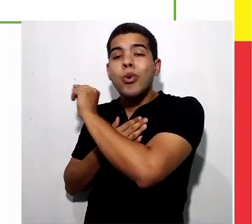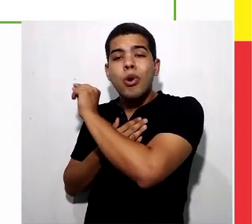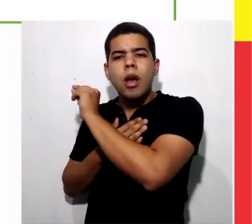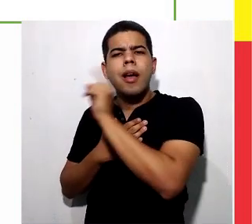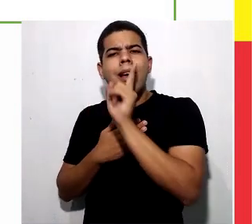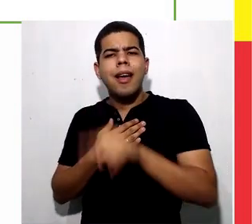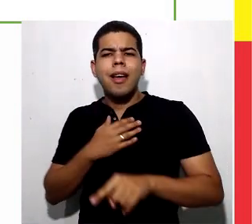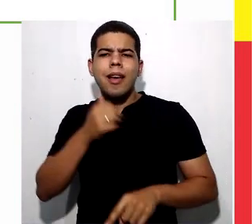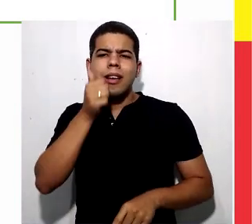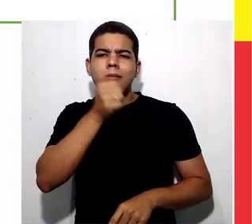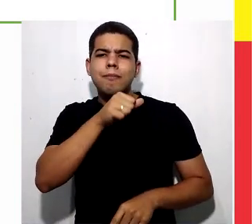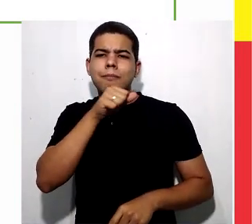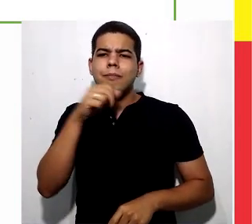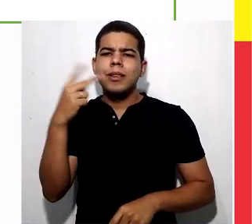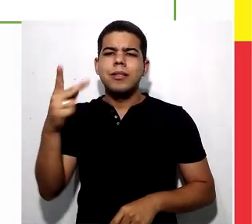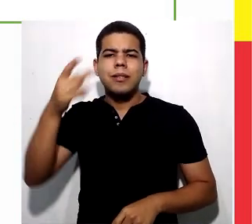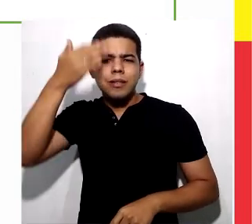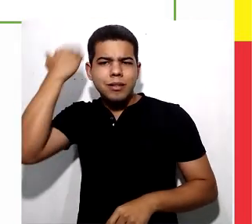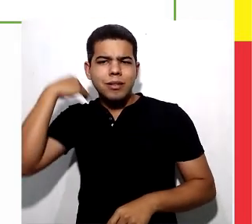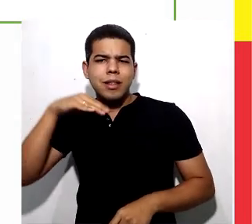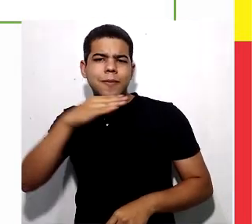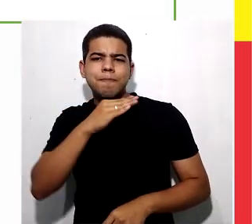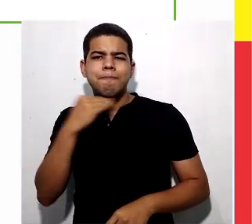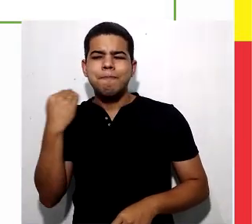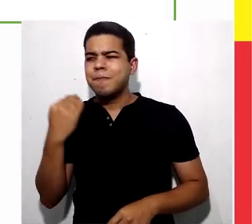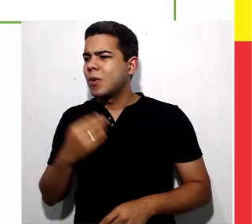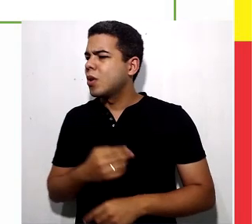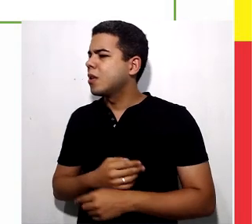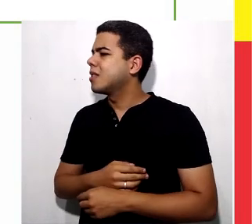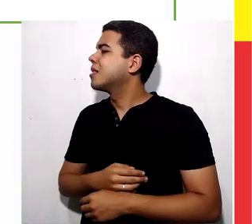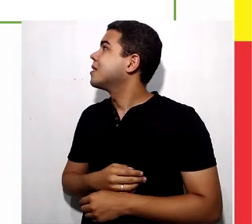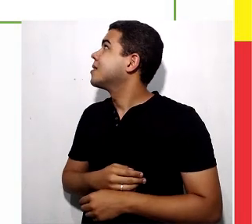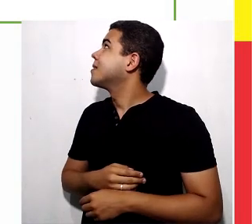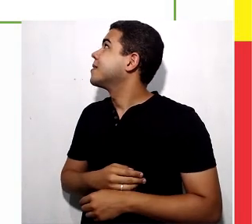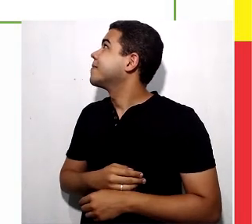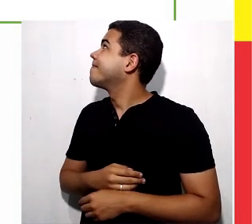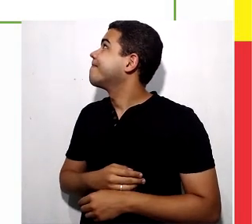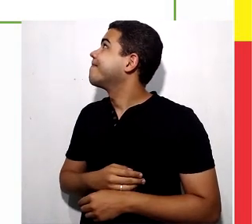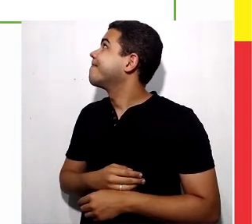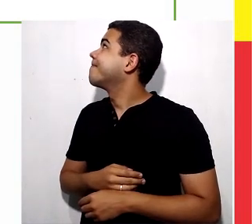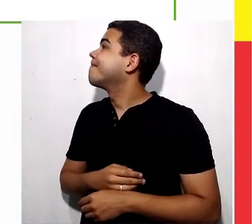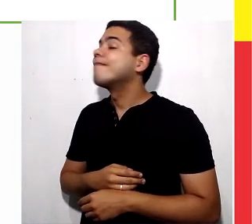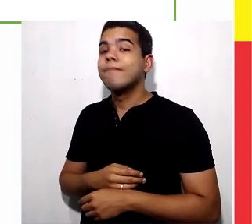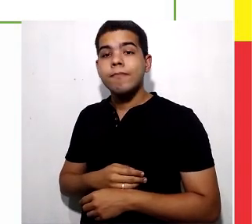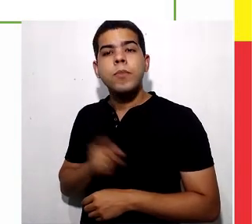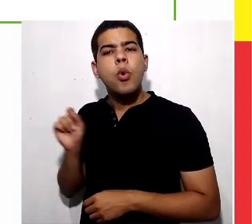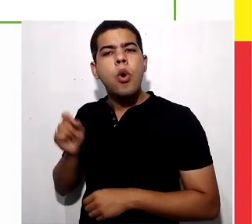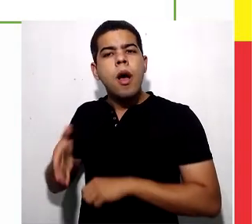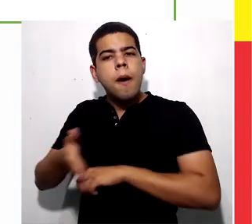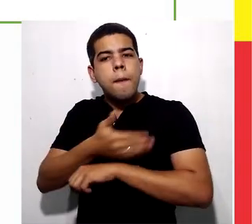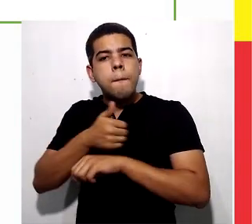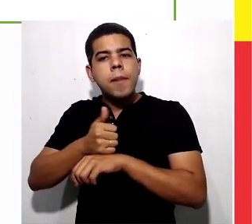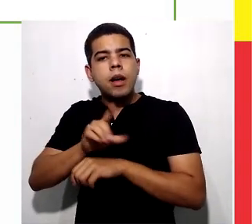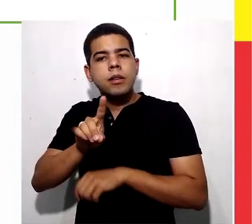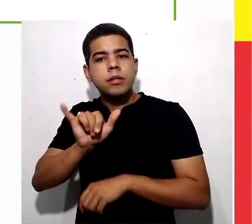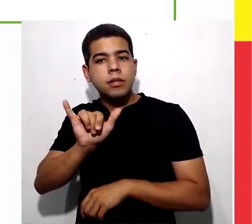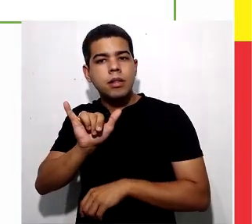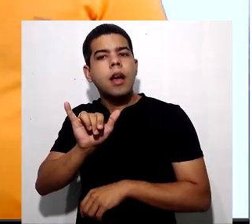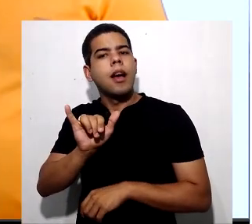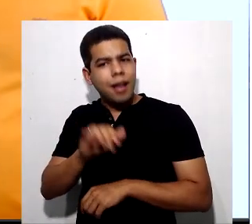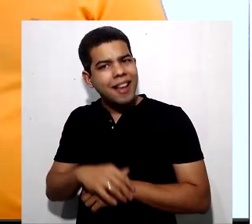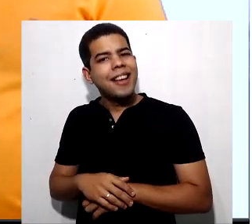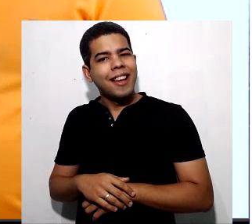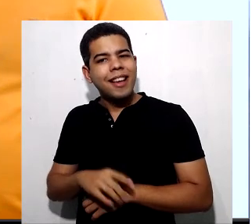Recife. Essa foto que nós temos na tela é uma foto que foi tirada no bairro, na Praça do Derby, aliás. Então aqui você